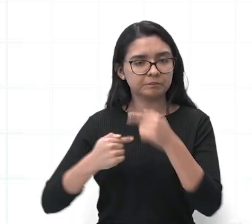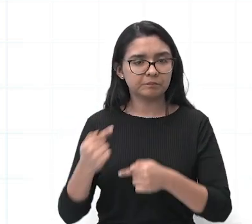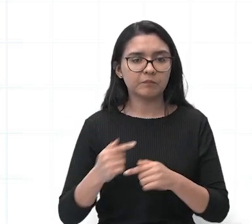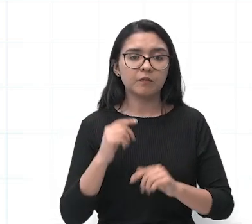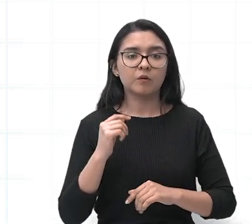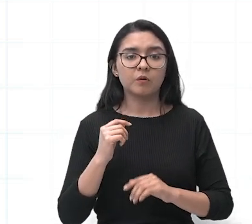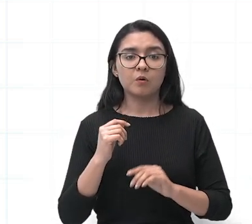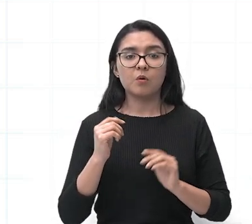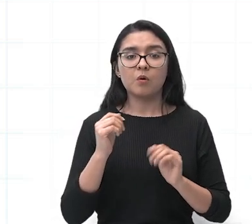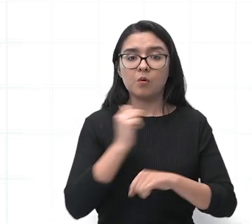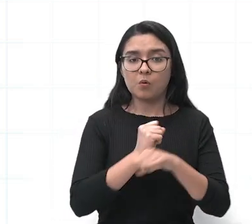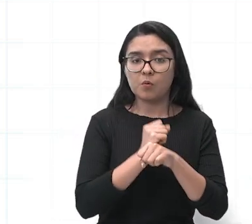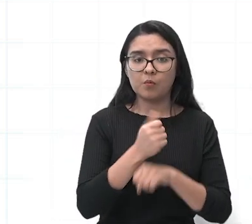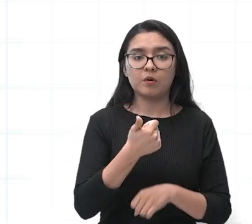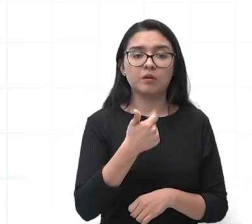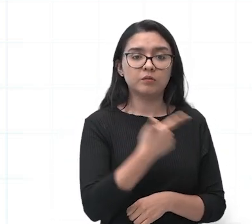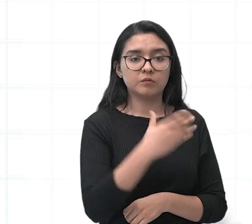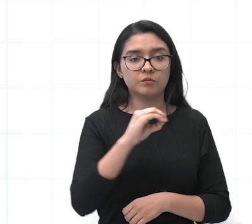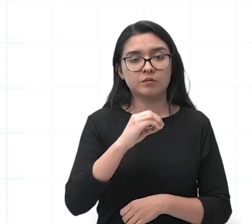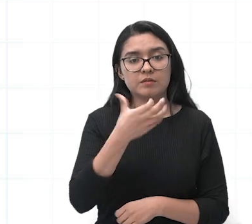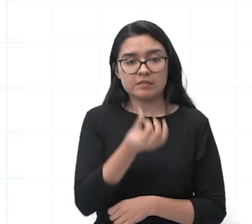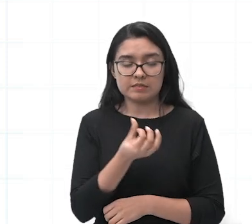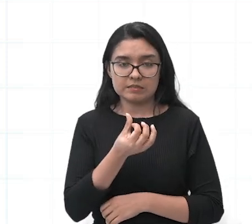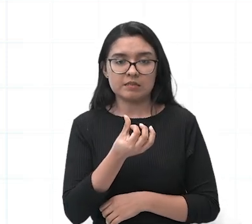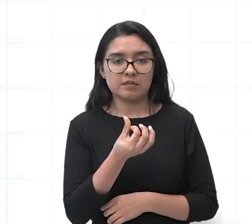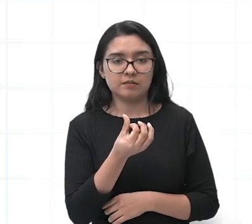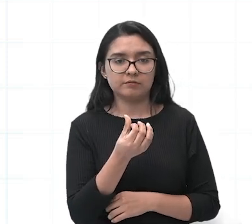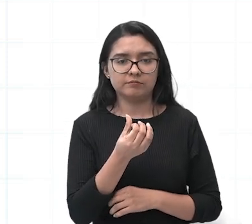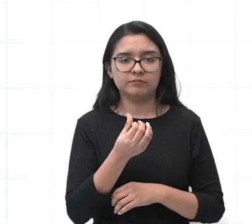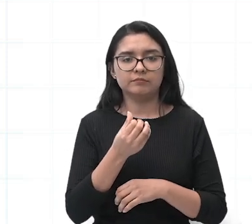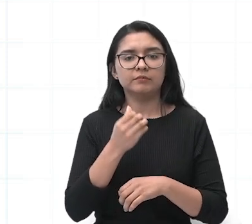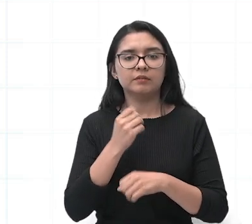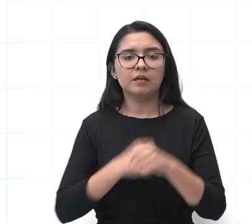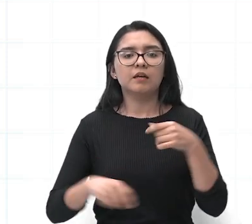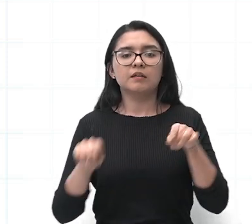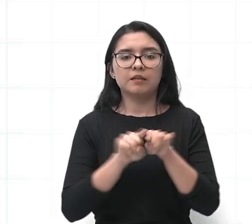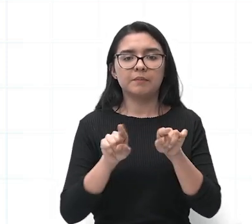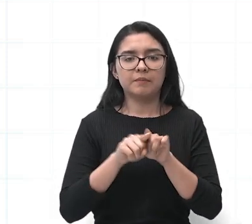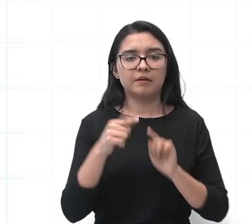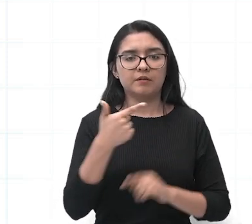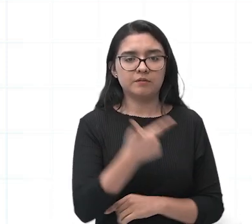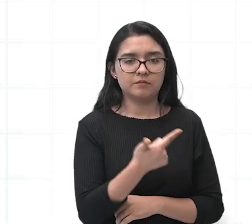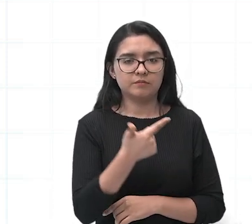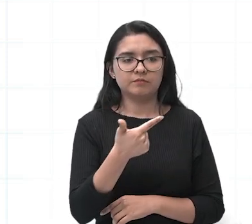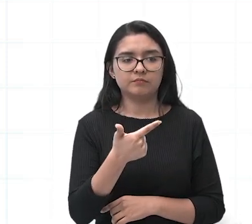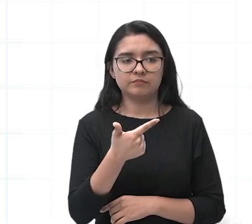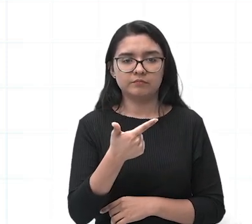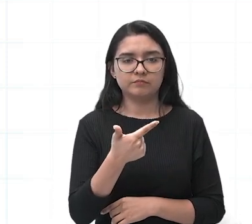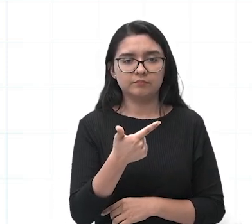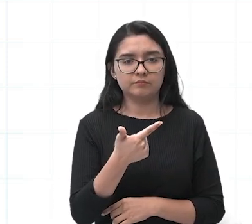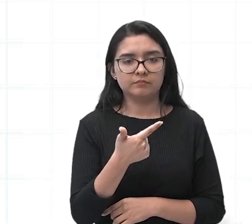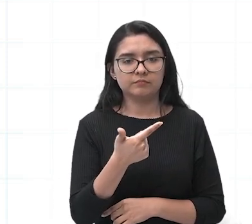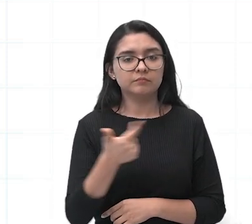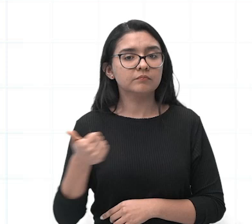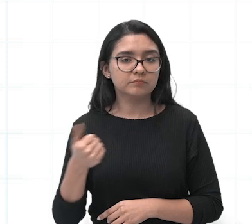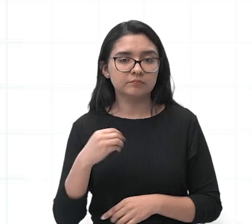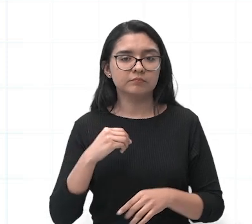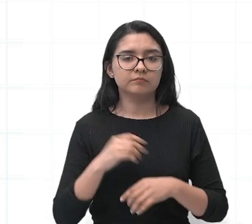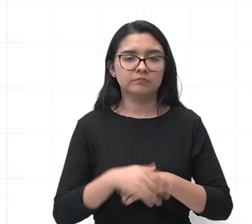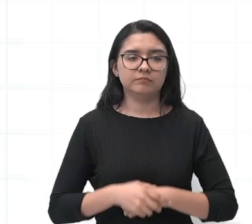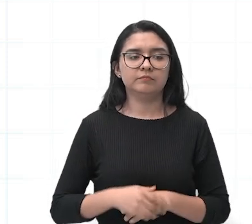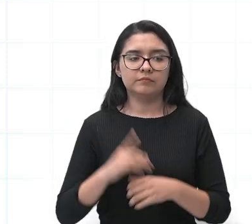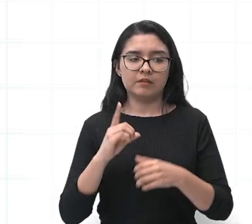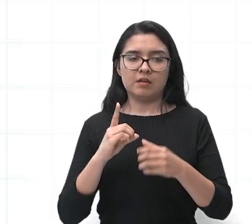anos 206 a.C. e 220 depois de Cristo. Isso faz muito tempo, né?